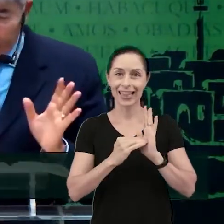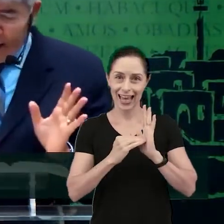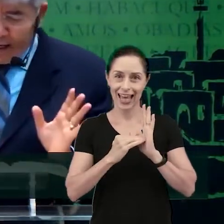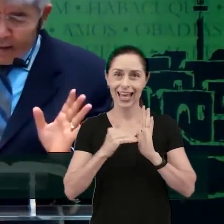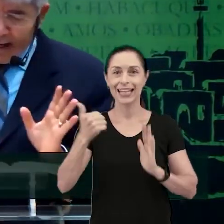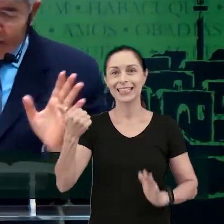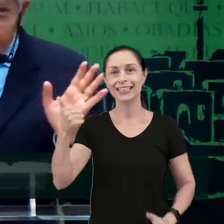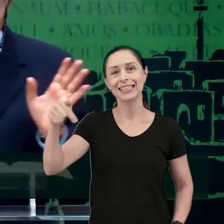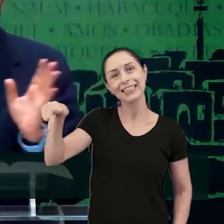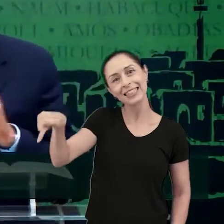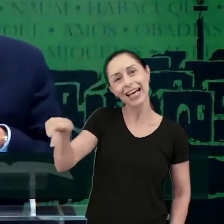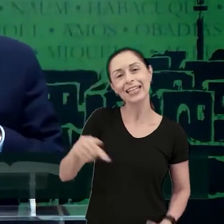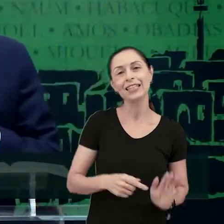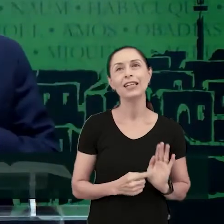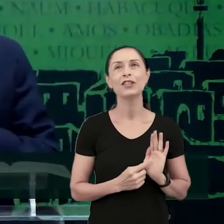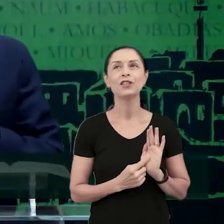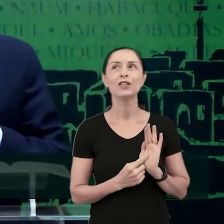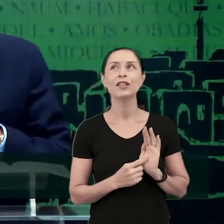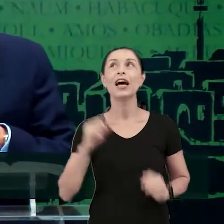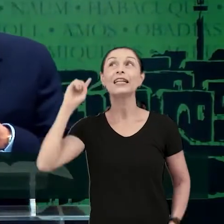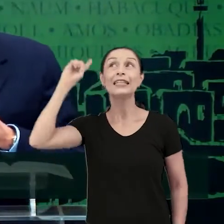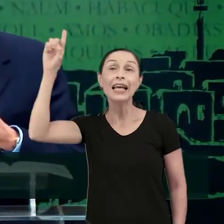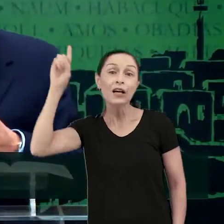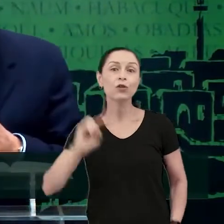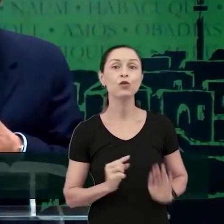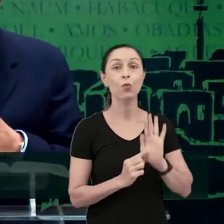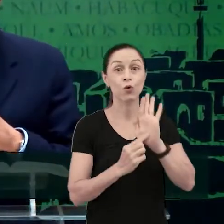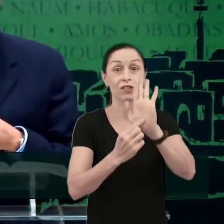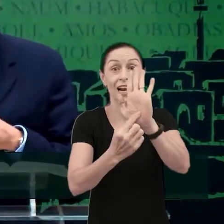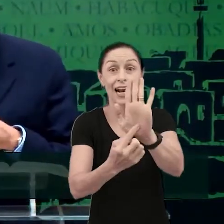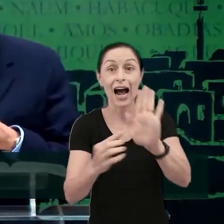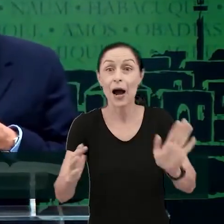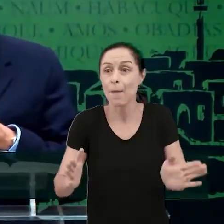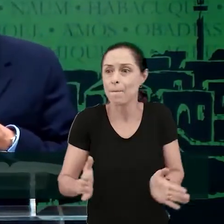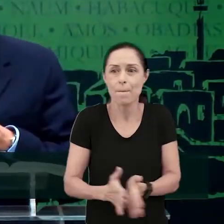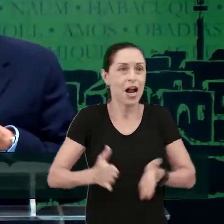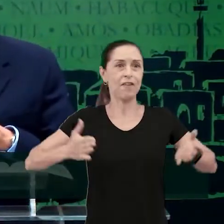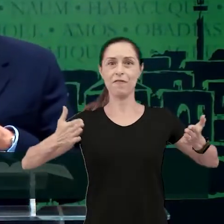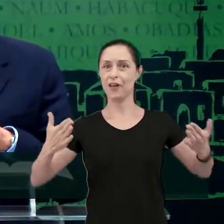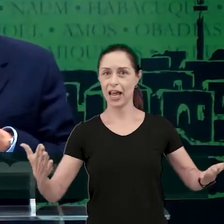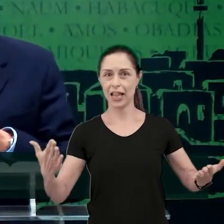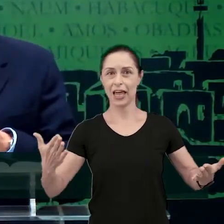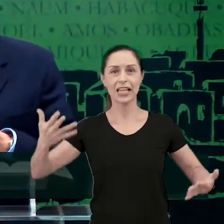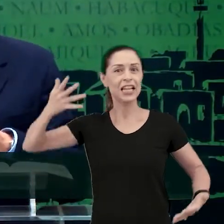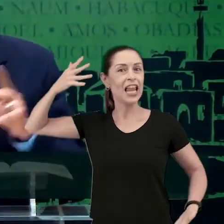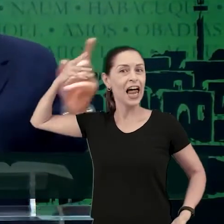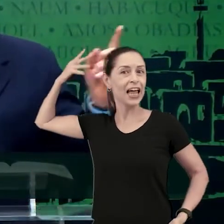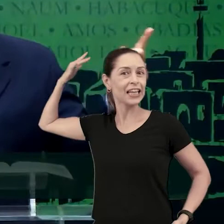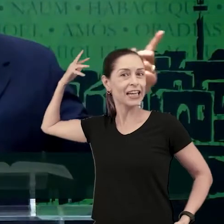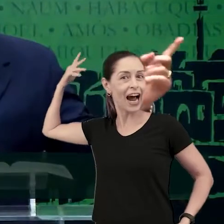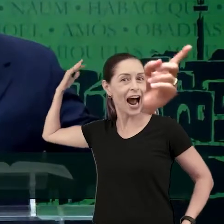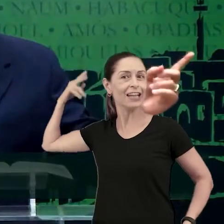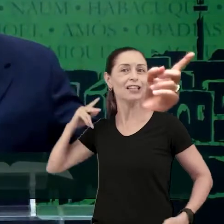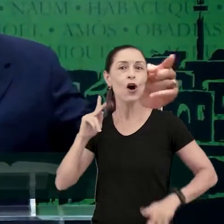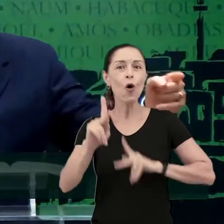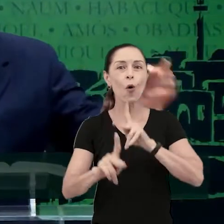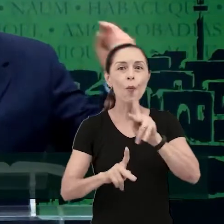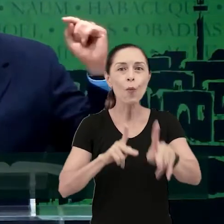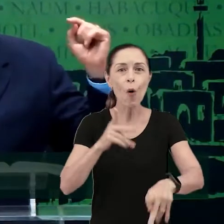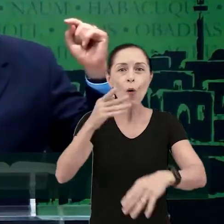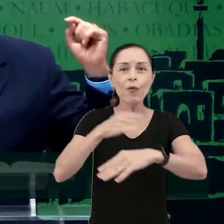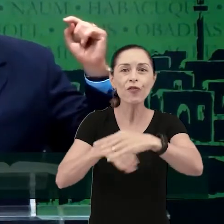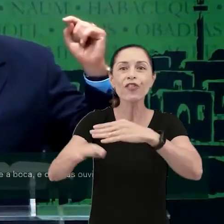lhe mostrarei maravilhas, como nos dias da tua saída da terra do Egito. As nações verão isso